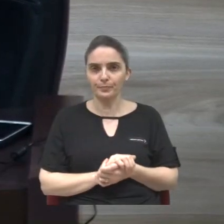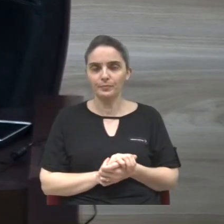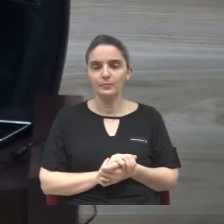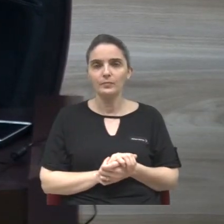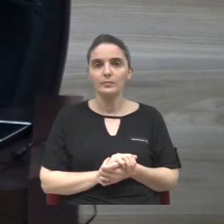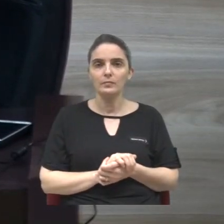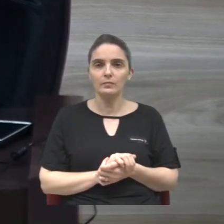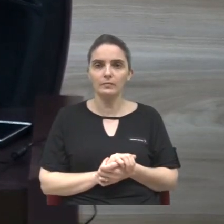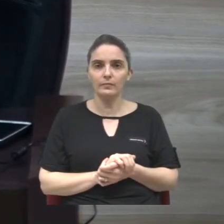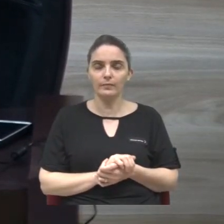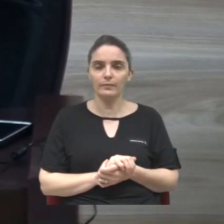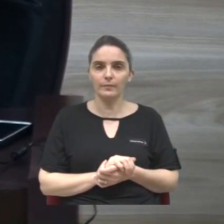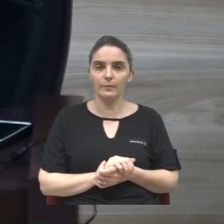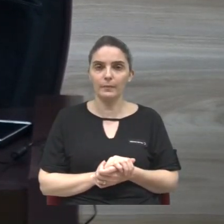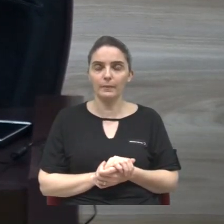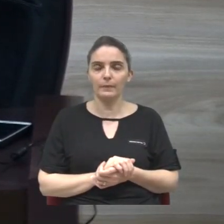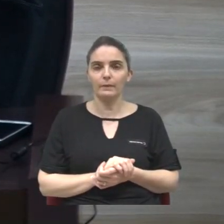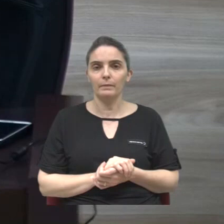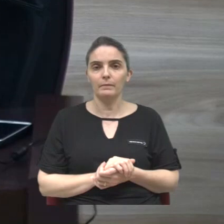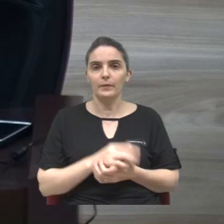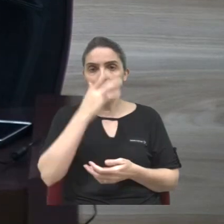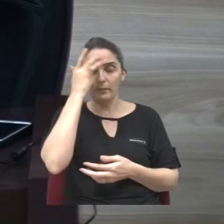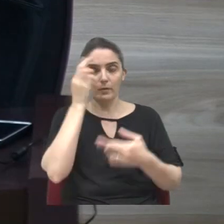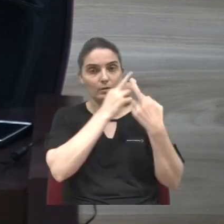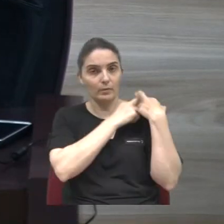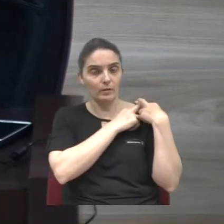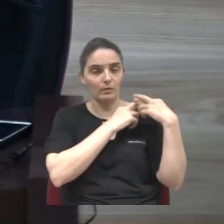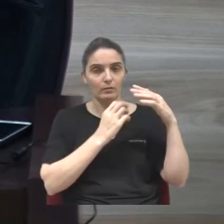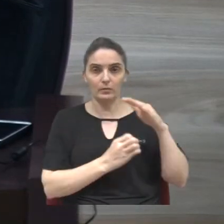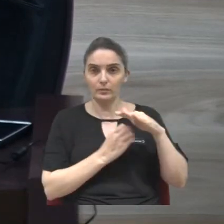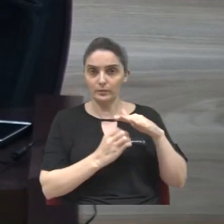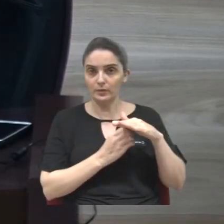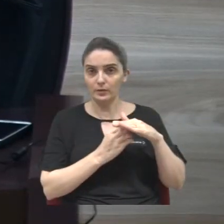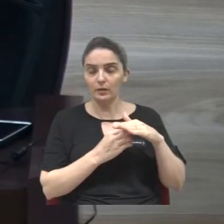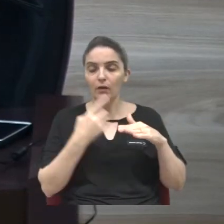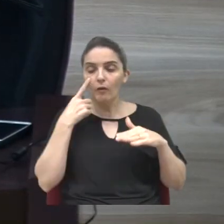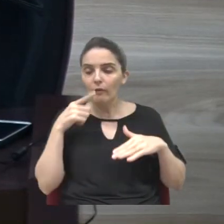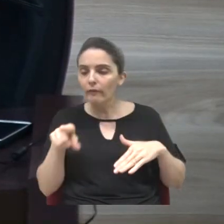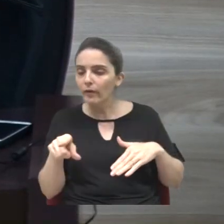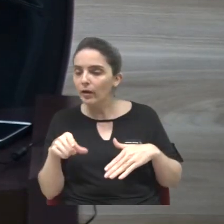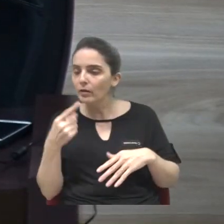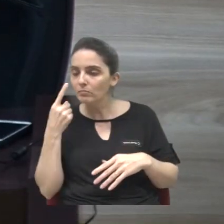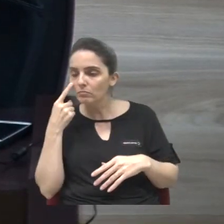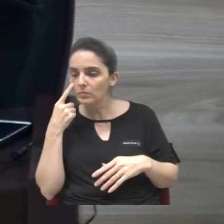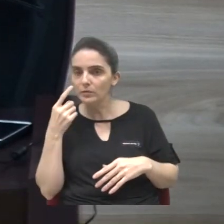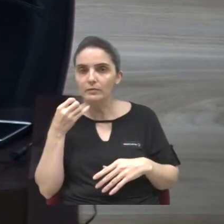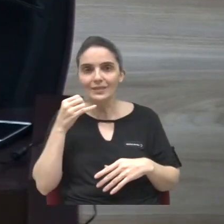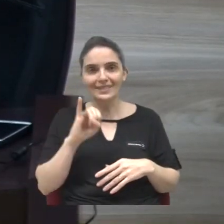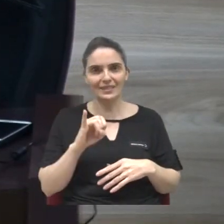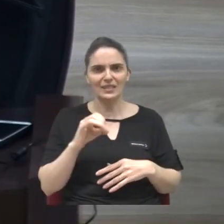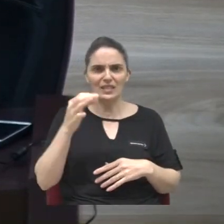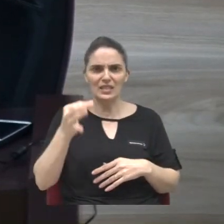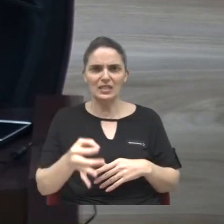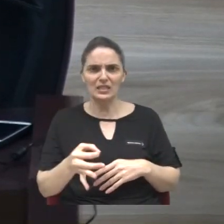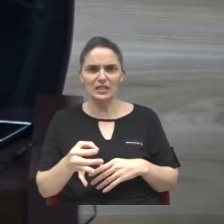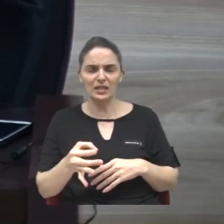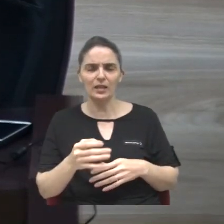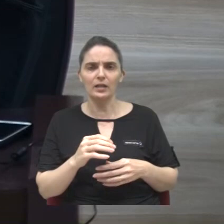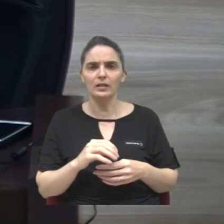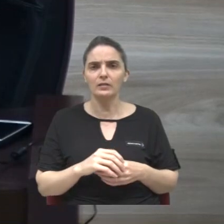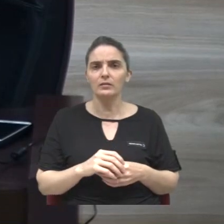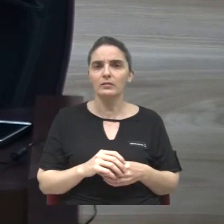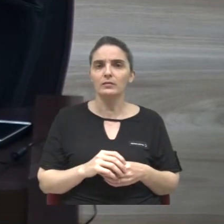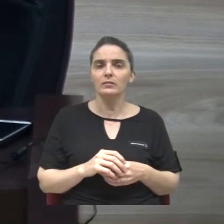Mantelato afirmou que quando realiza suas perícias promovidas diante de um caso de consumo atípico, coloca entre